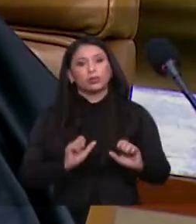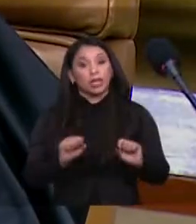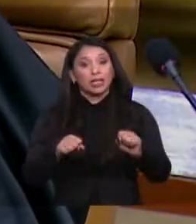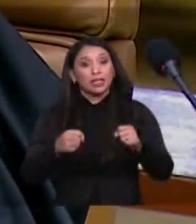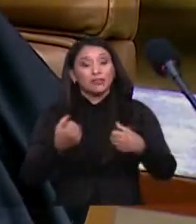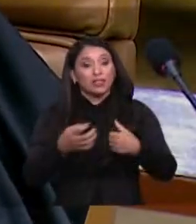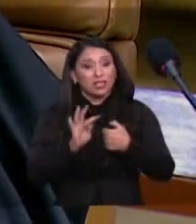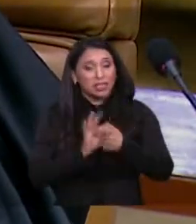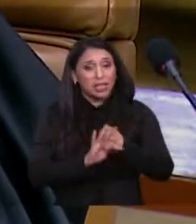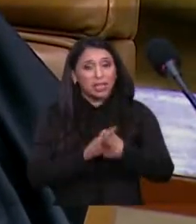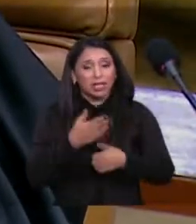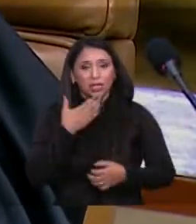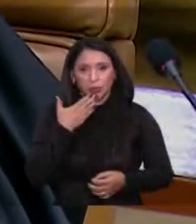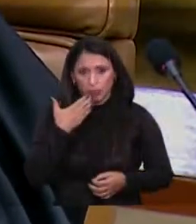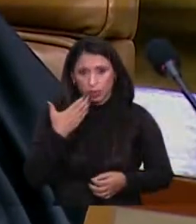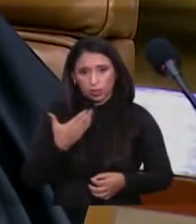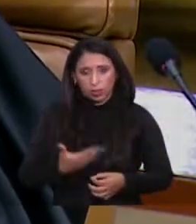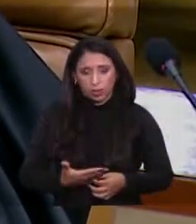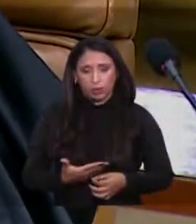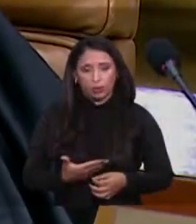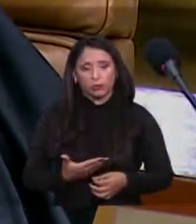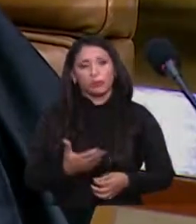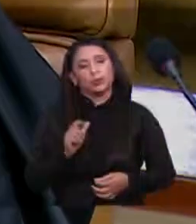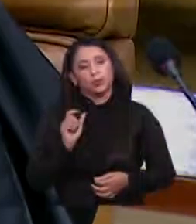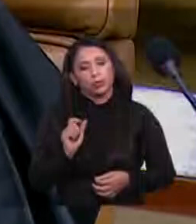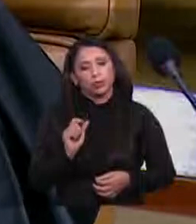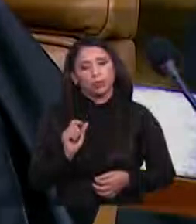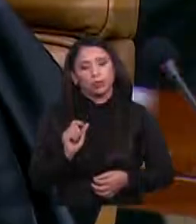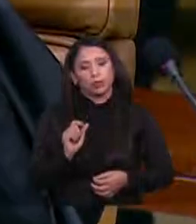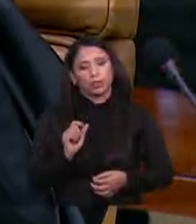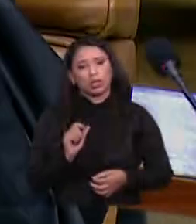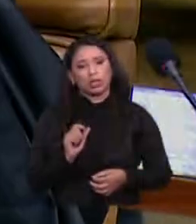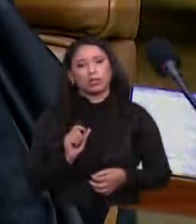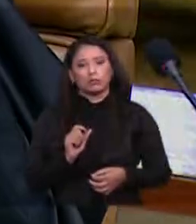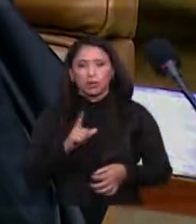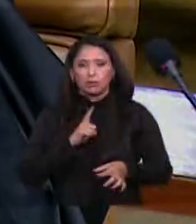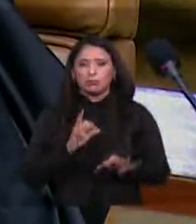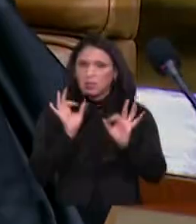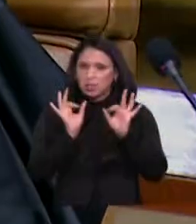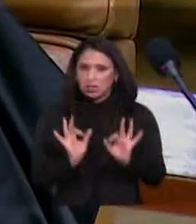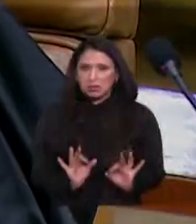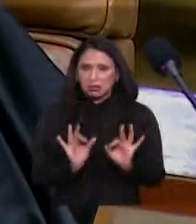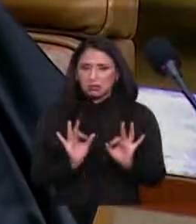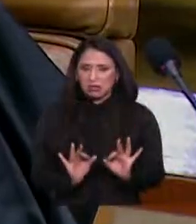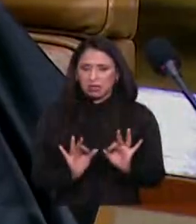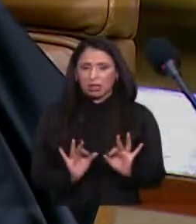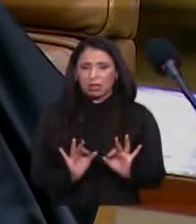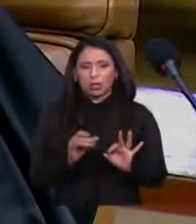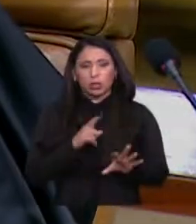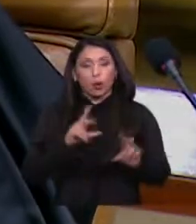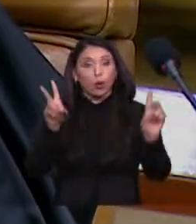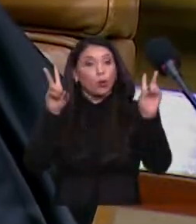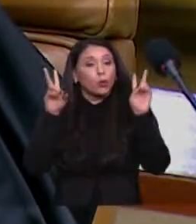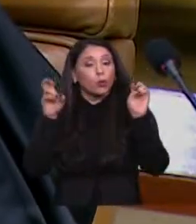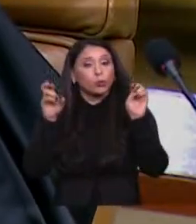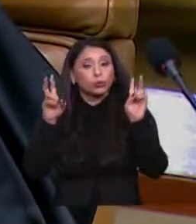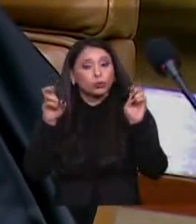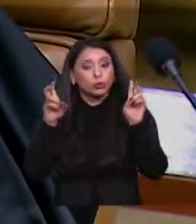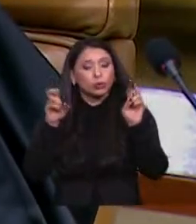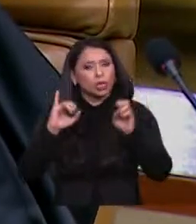suscitou como não podia deixar de ser e de modo escorreito e elegante como sempre matérias